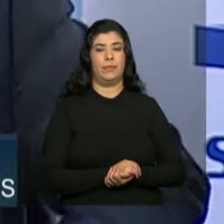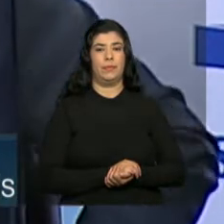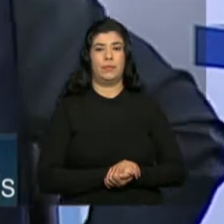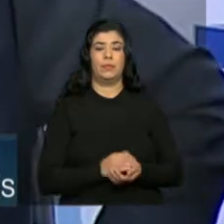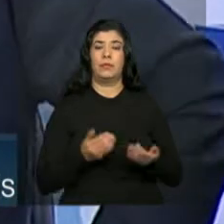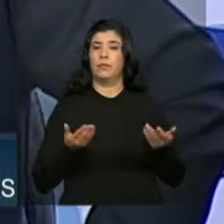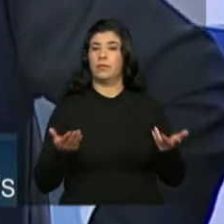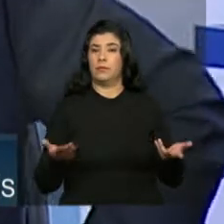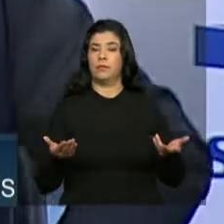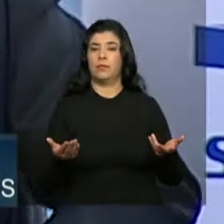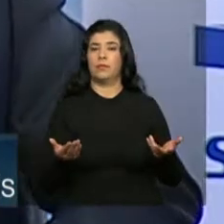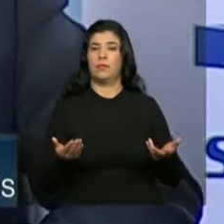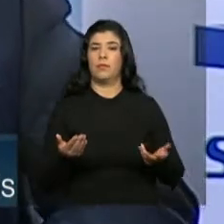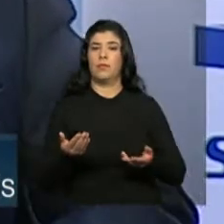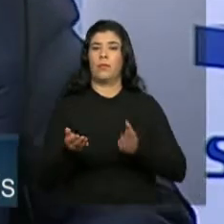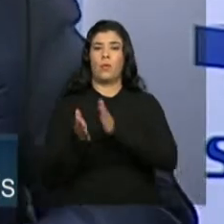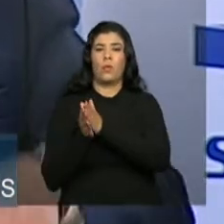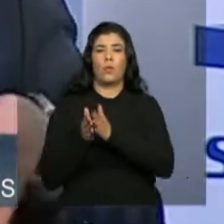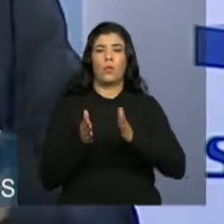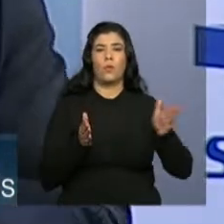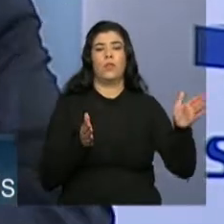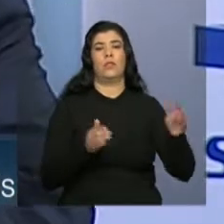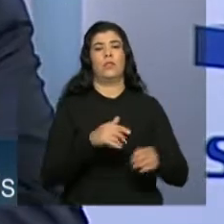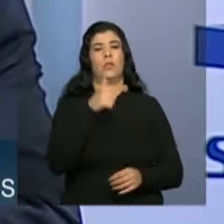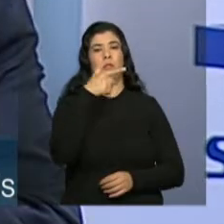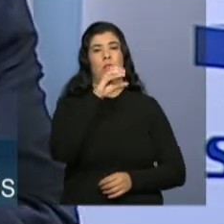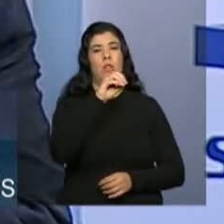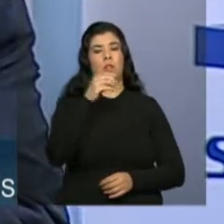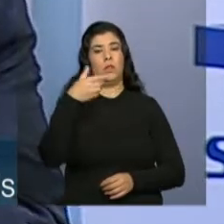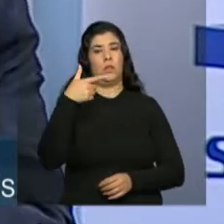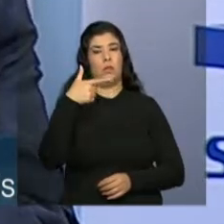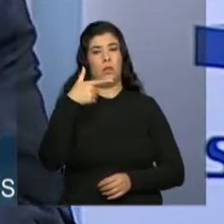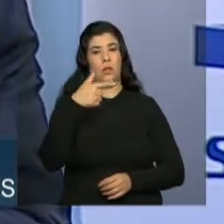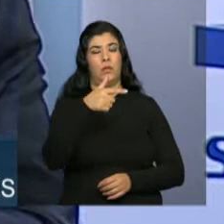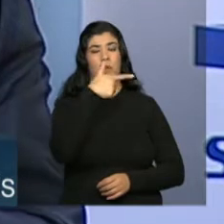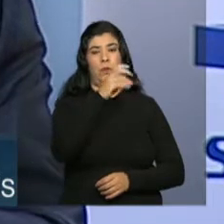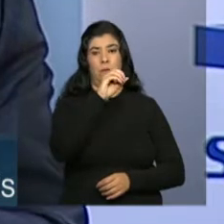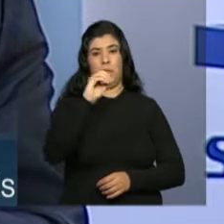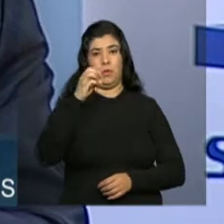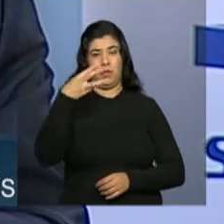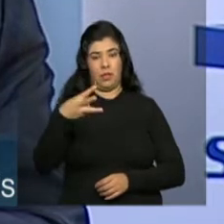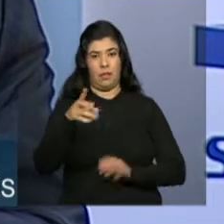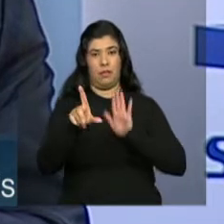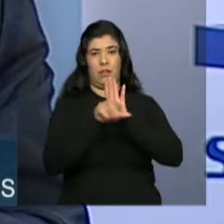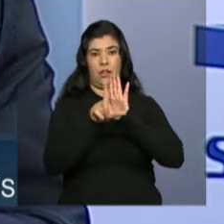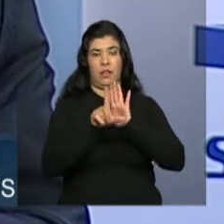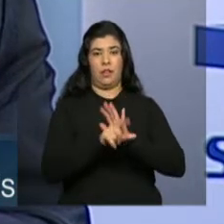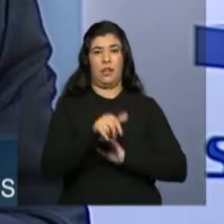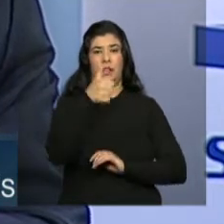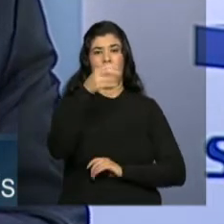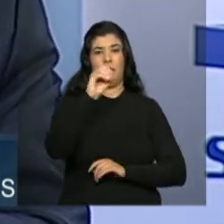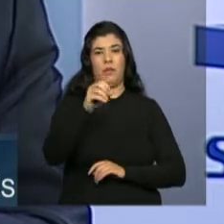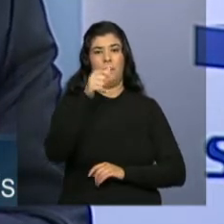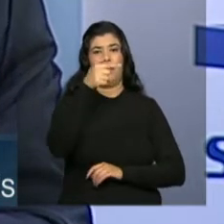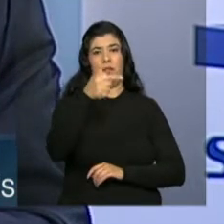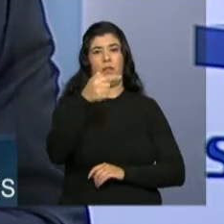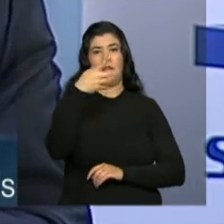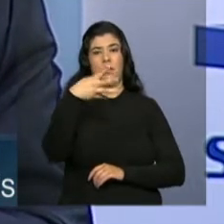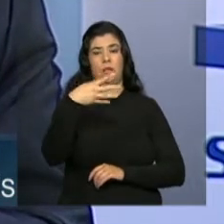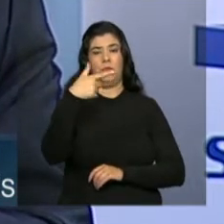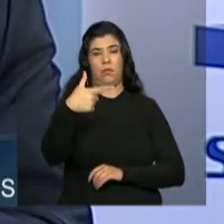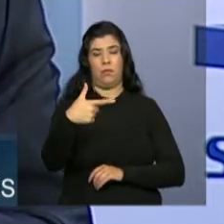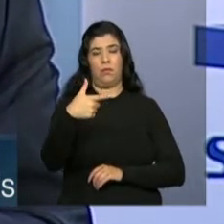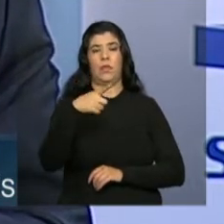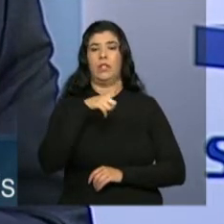a desde 2003 né Por intermédio da Lei 10.742 Foi